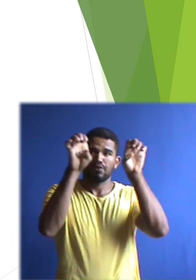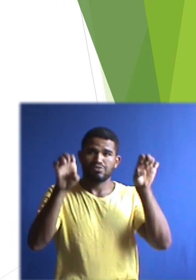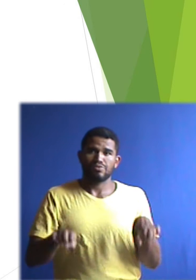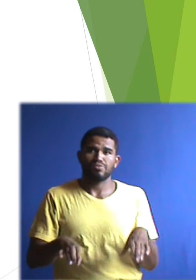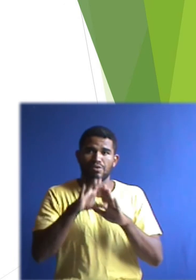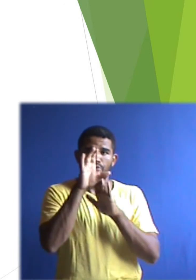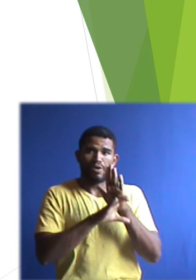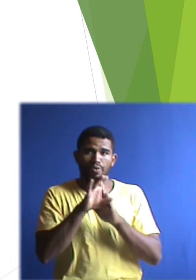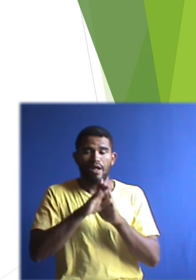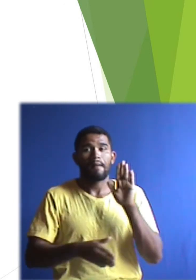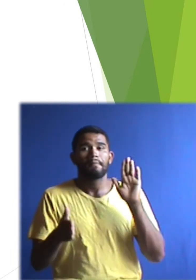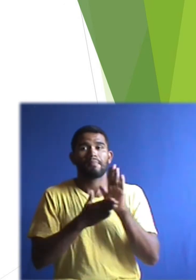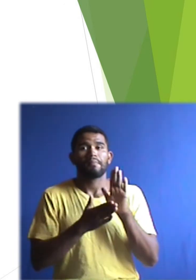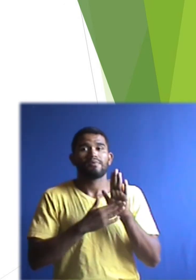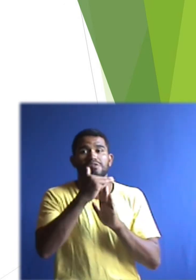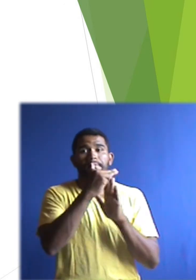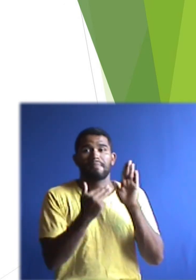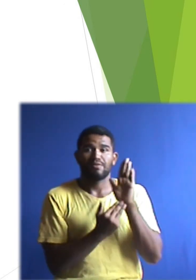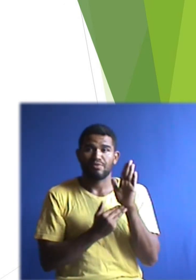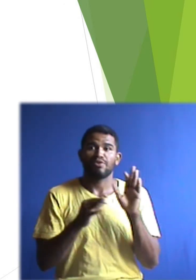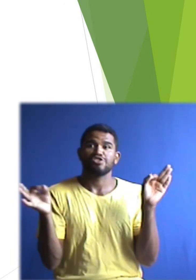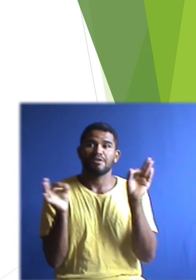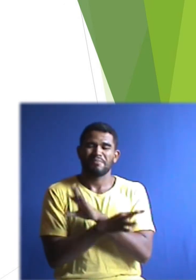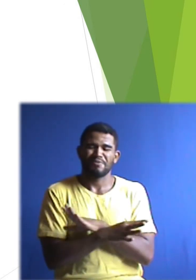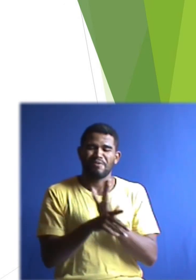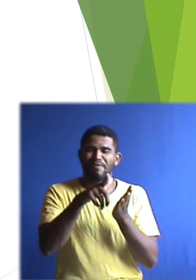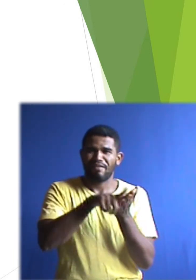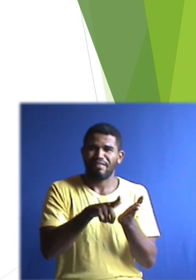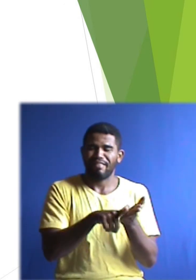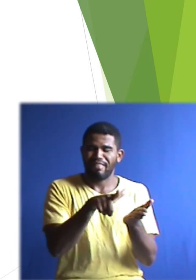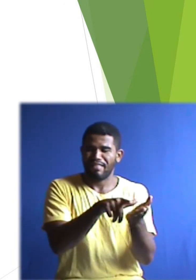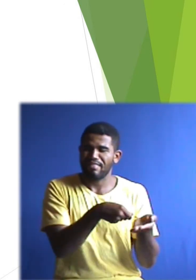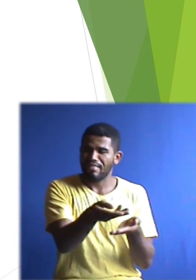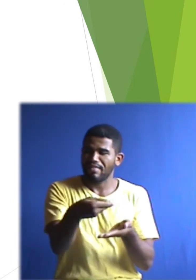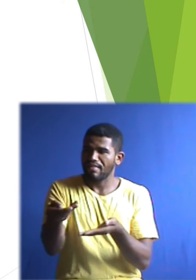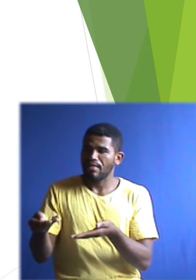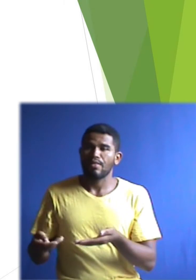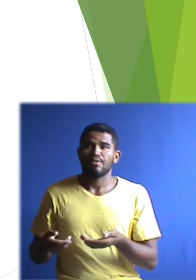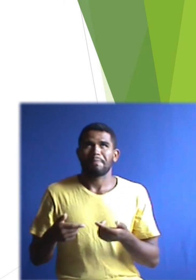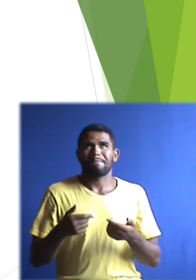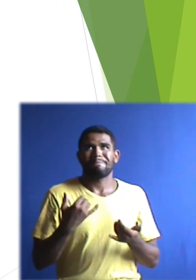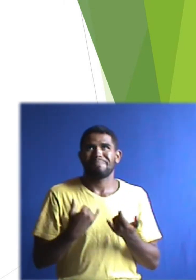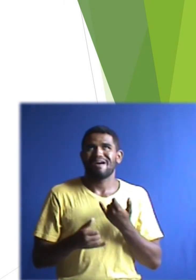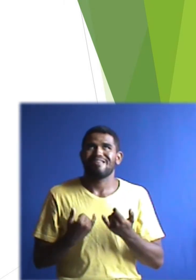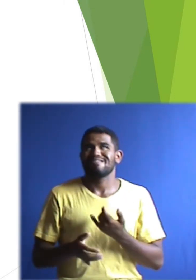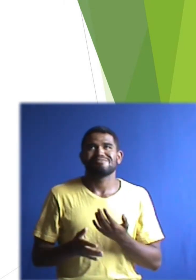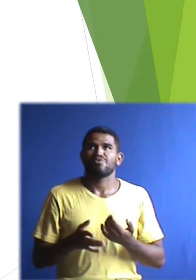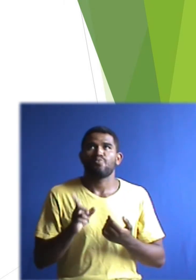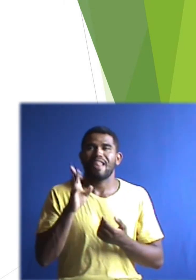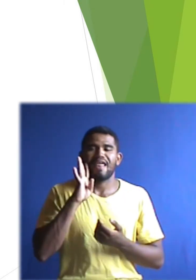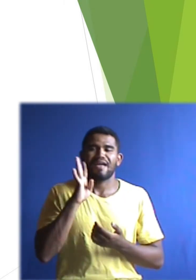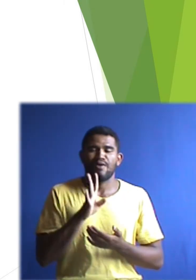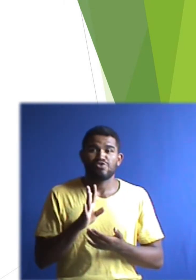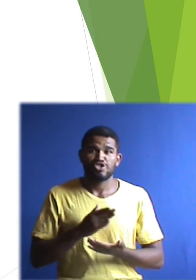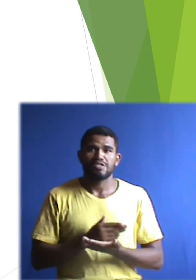curricular, uma proposta metodológica pronta. Não é uma coisa assim, muito legal de primeira